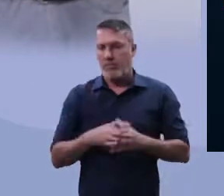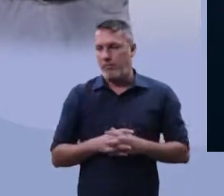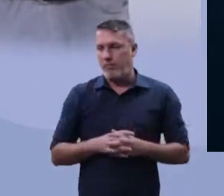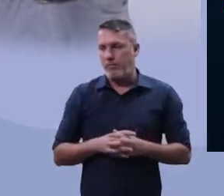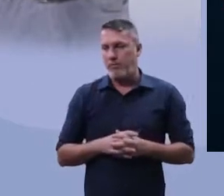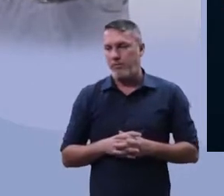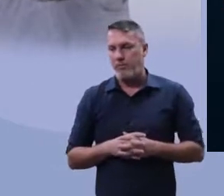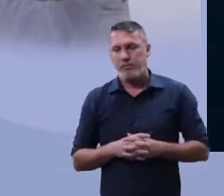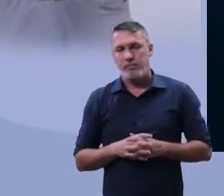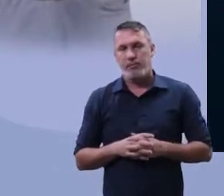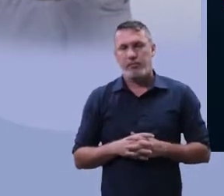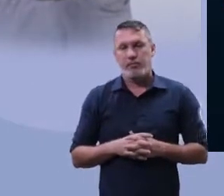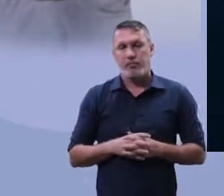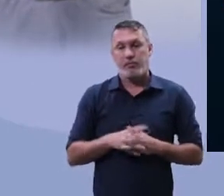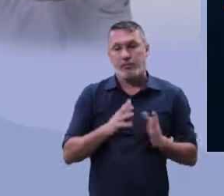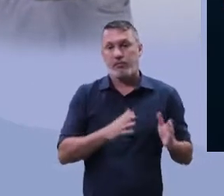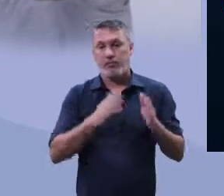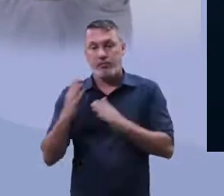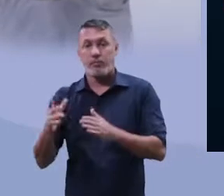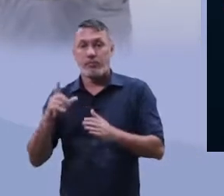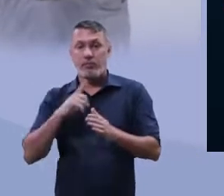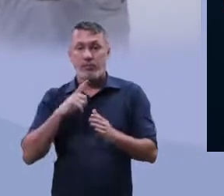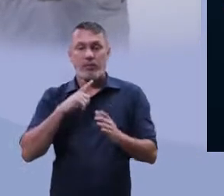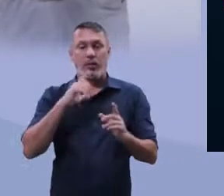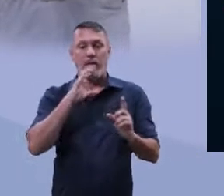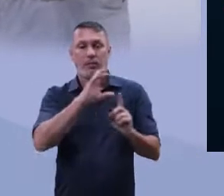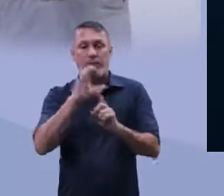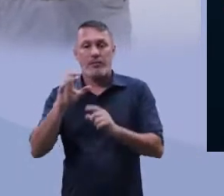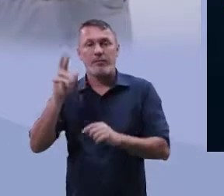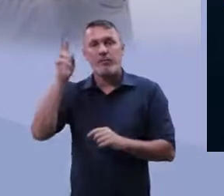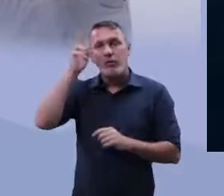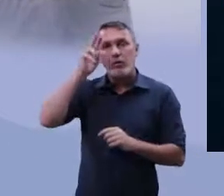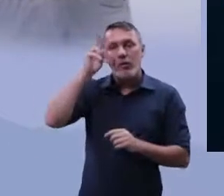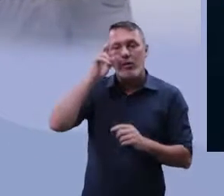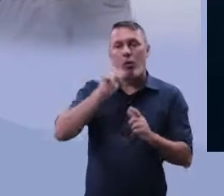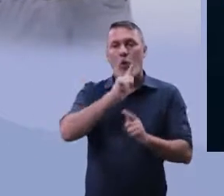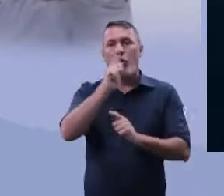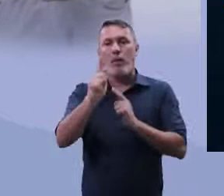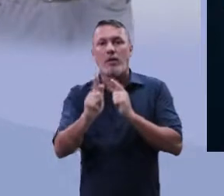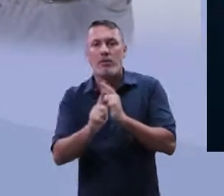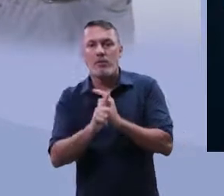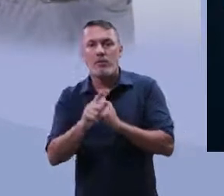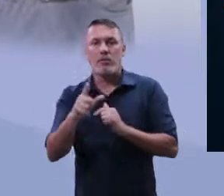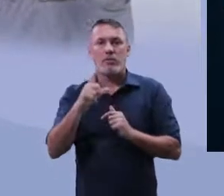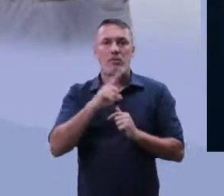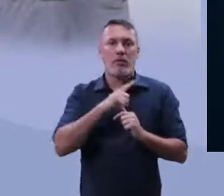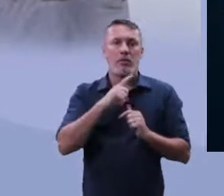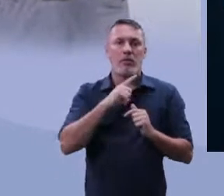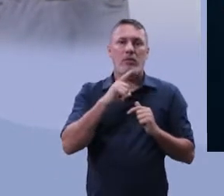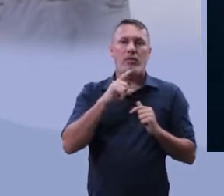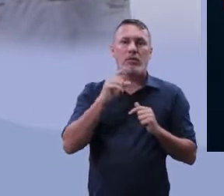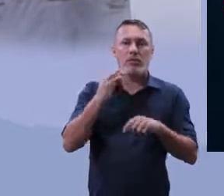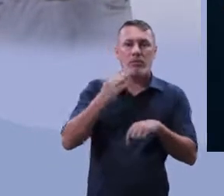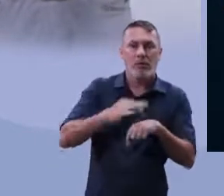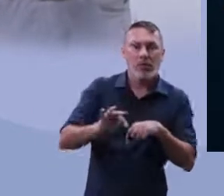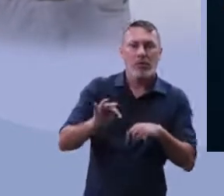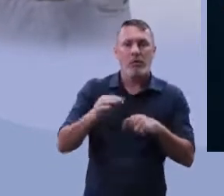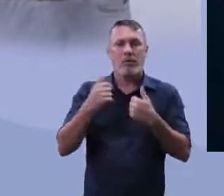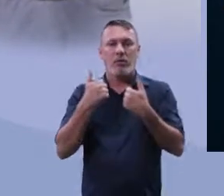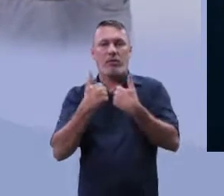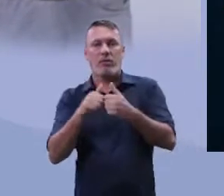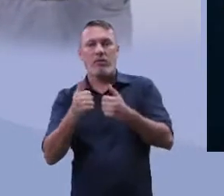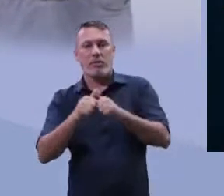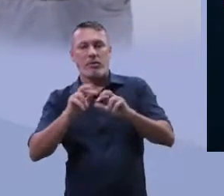econômica. Então, né, a partir do advento da globalização, esses avanços técnicos, os avanços